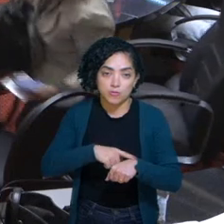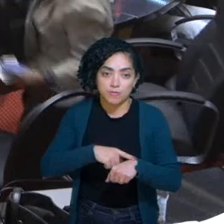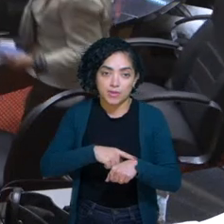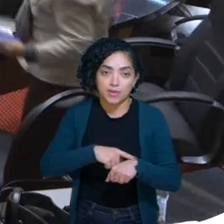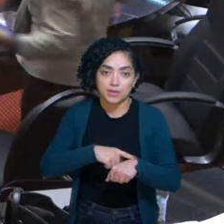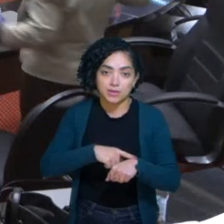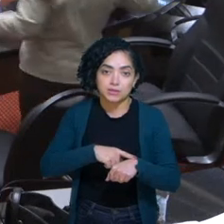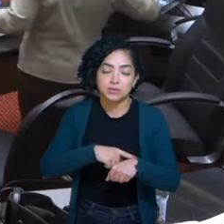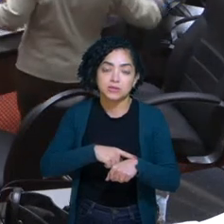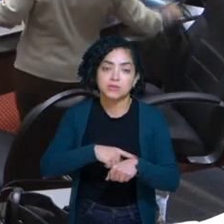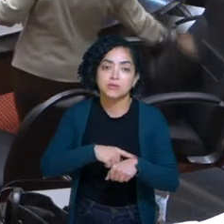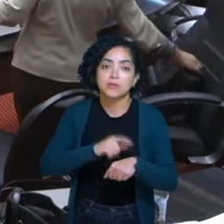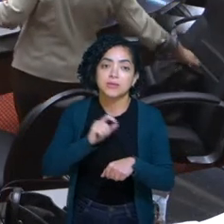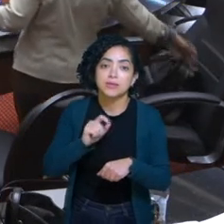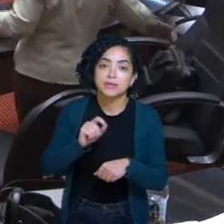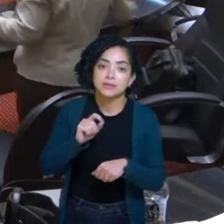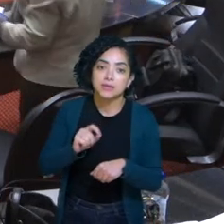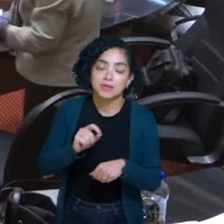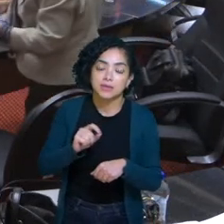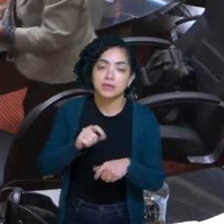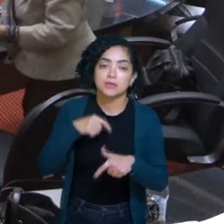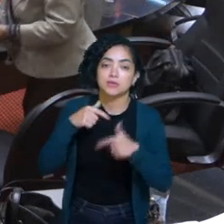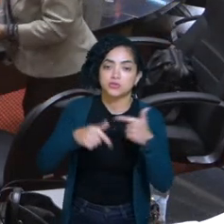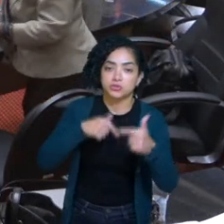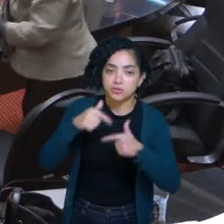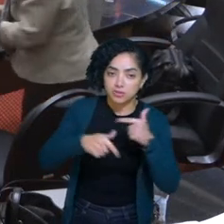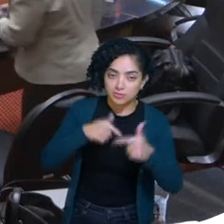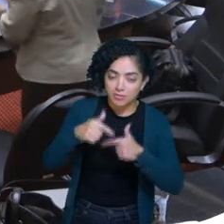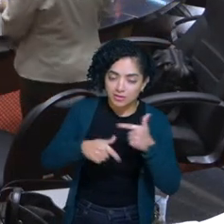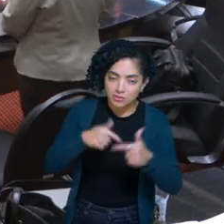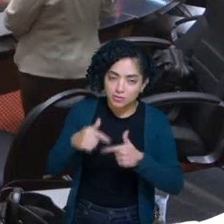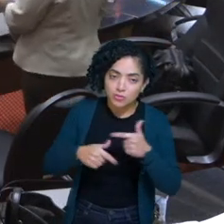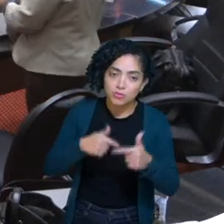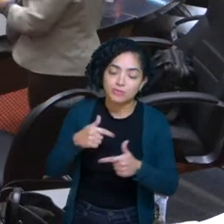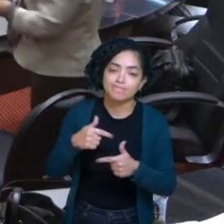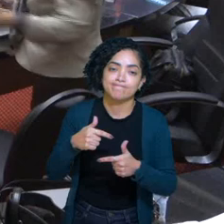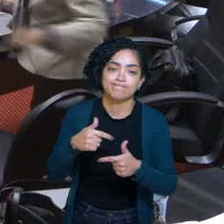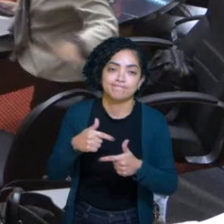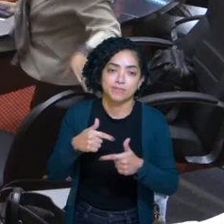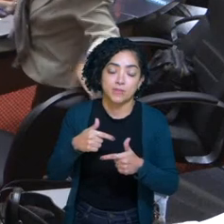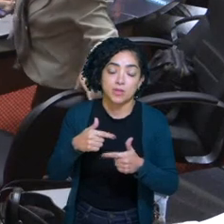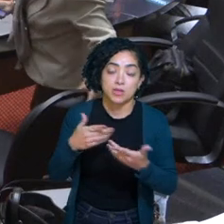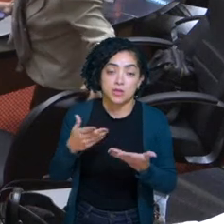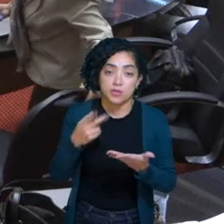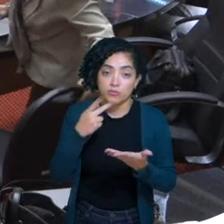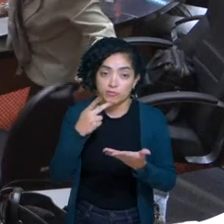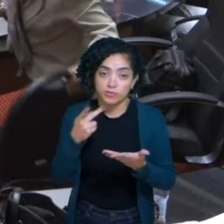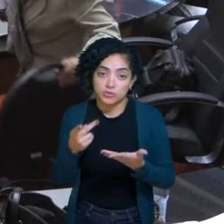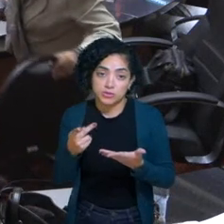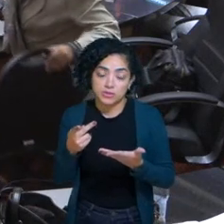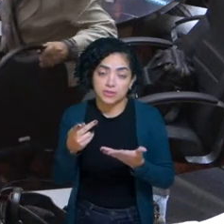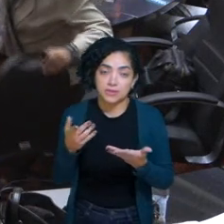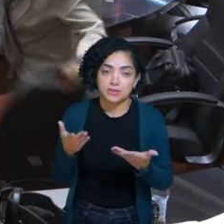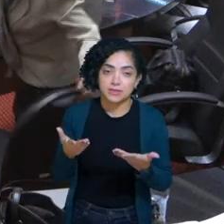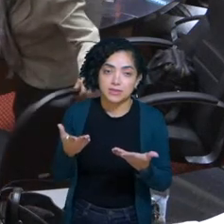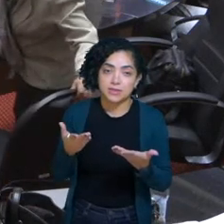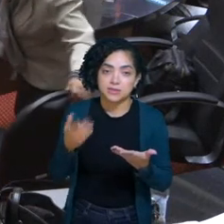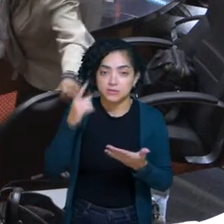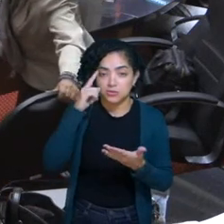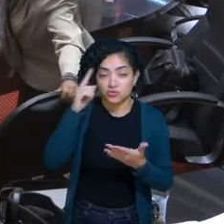para o qual nós trabalhamos esse tempo todo eu diria que esse é um dia